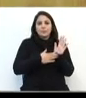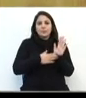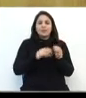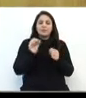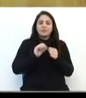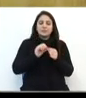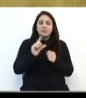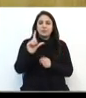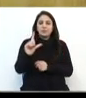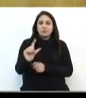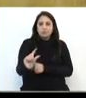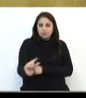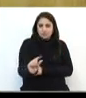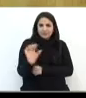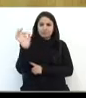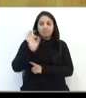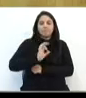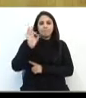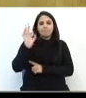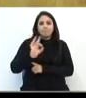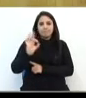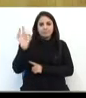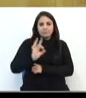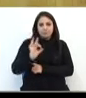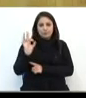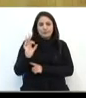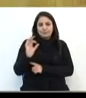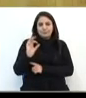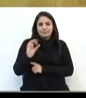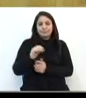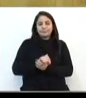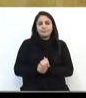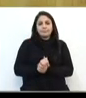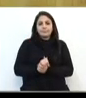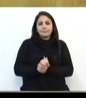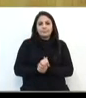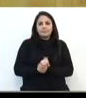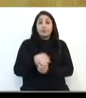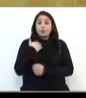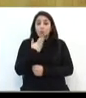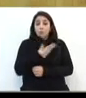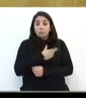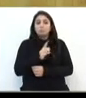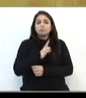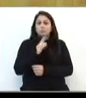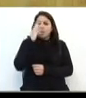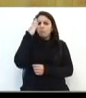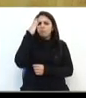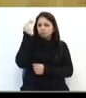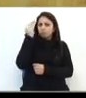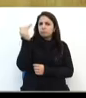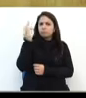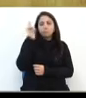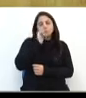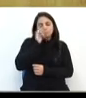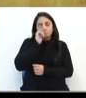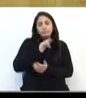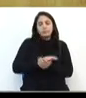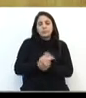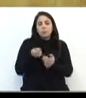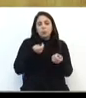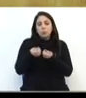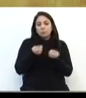diminuição desses índices de criminalidade. E estamos tendo relativo sucesso com relação a isso.